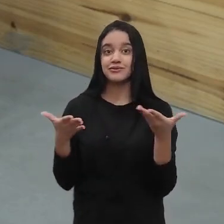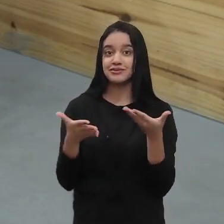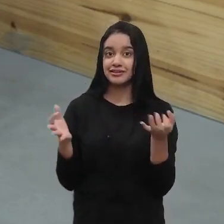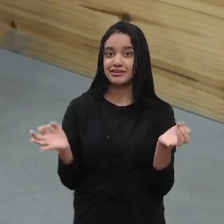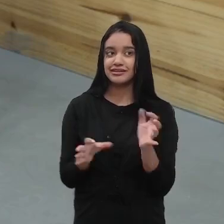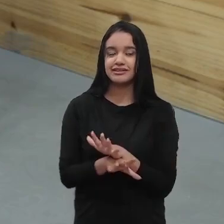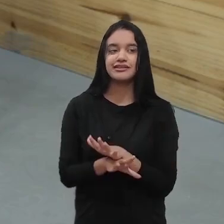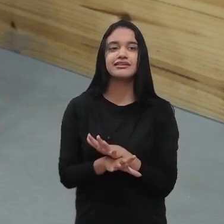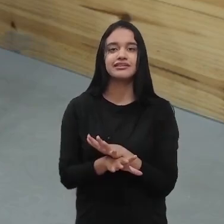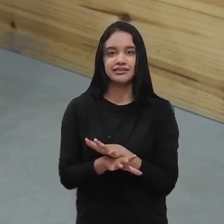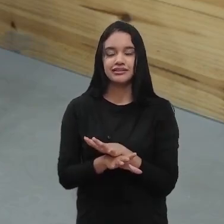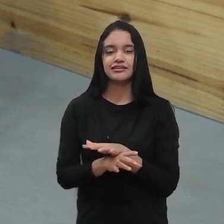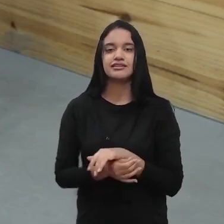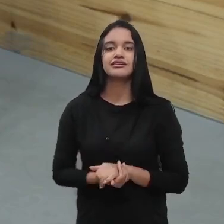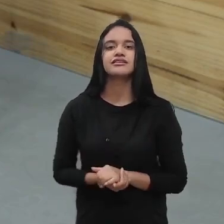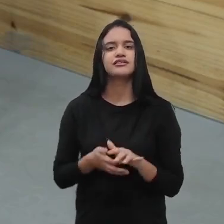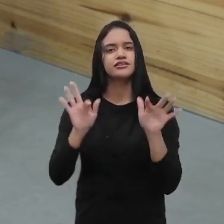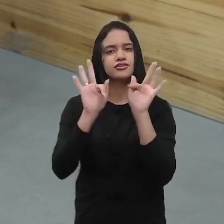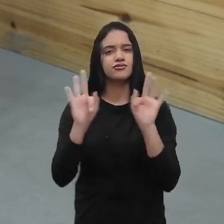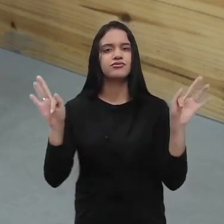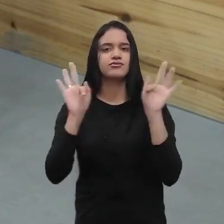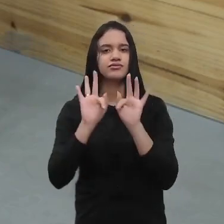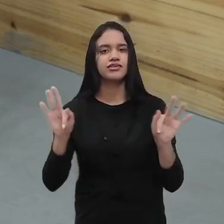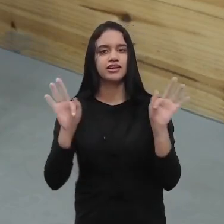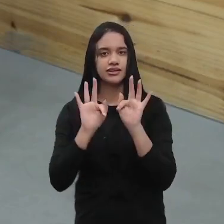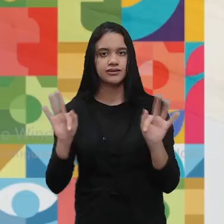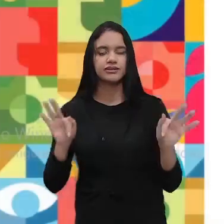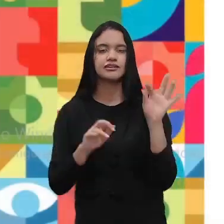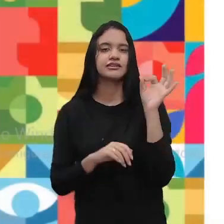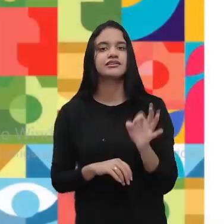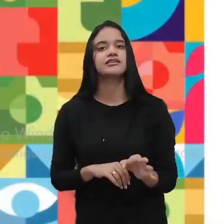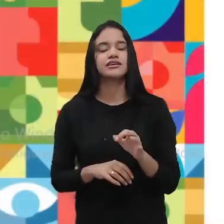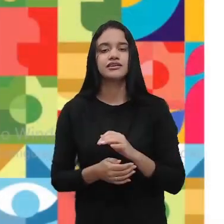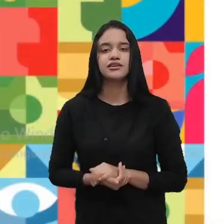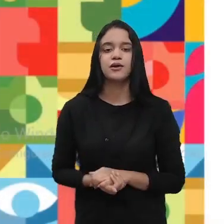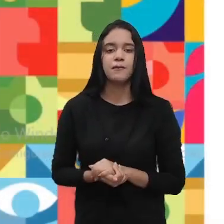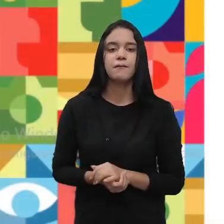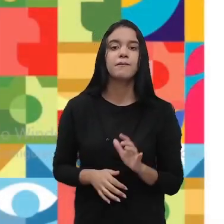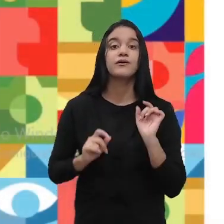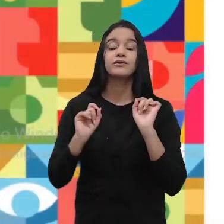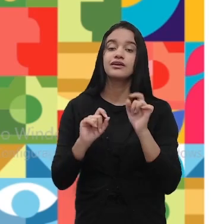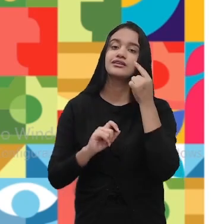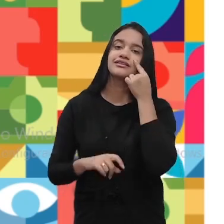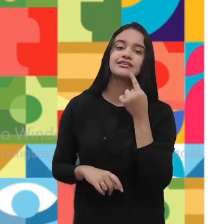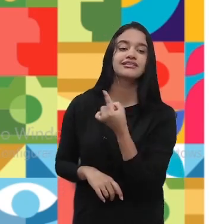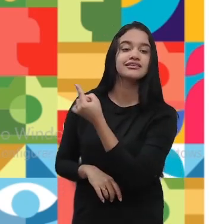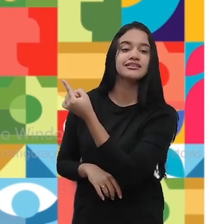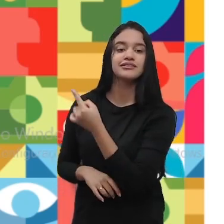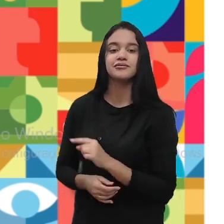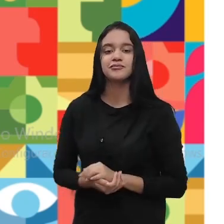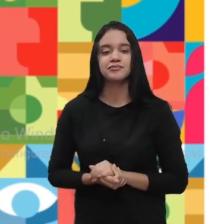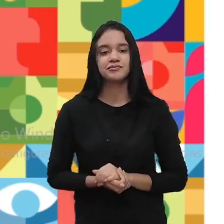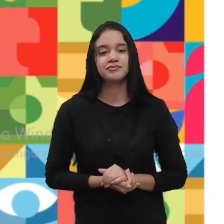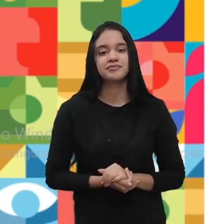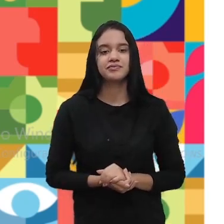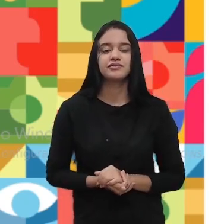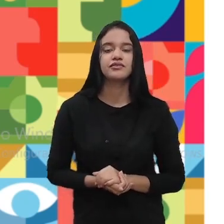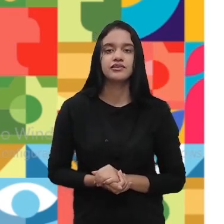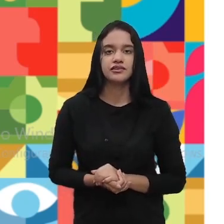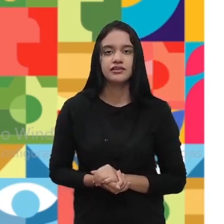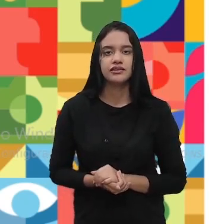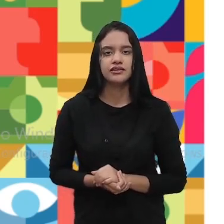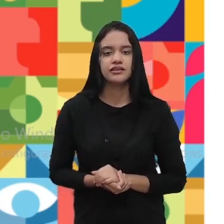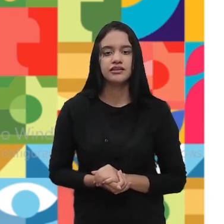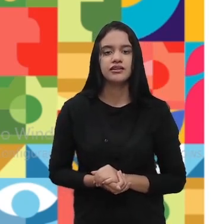com uma frase, né? Como a gente encerrou nas demais, que essa frase aqui, de Napoleão Bonaparte, ela diz o